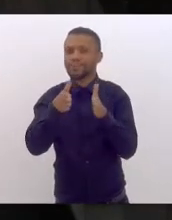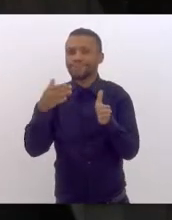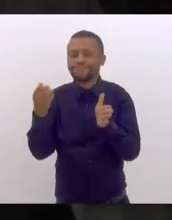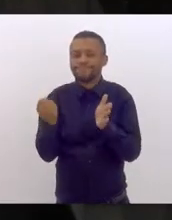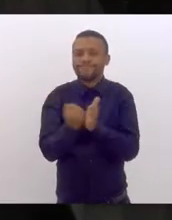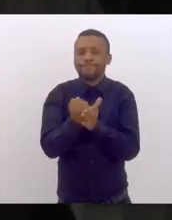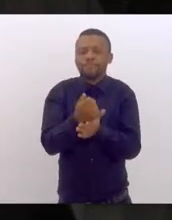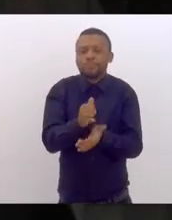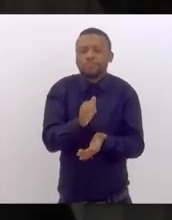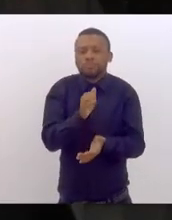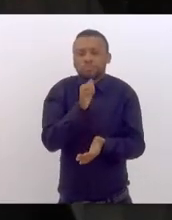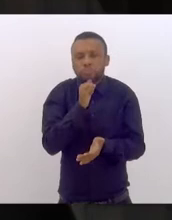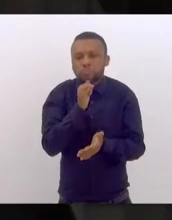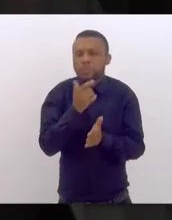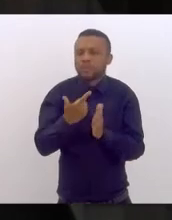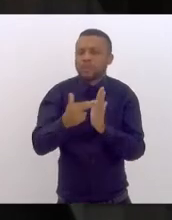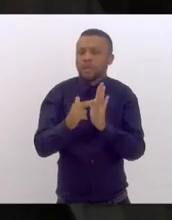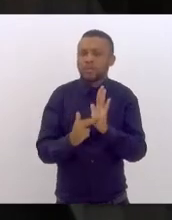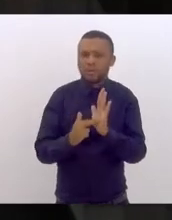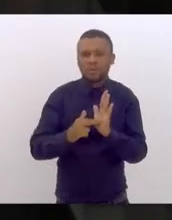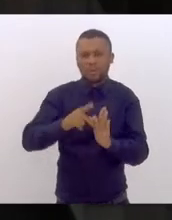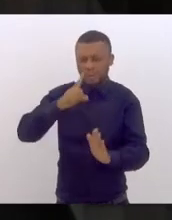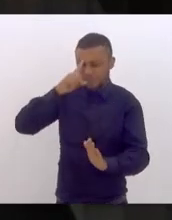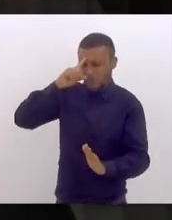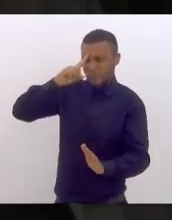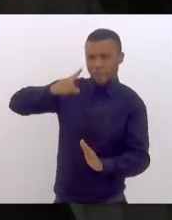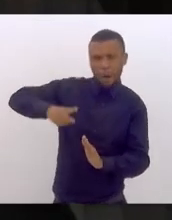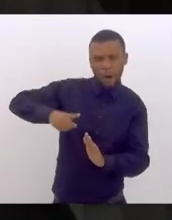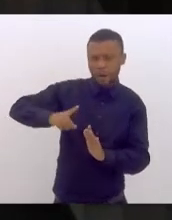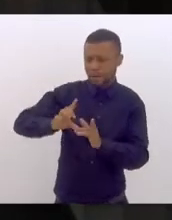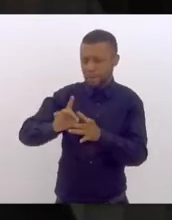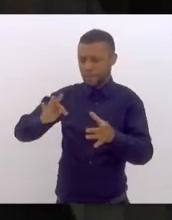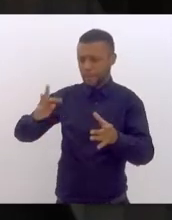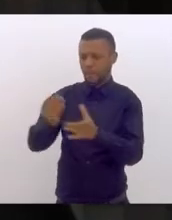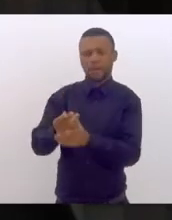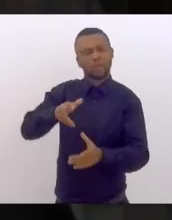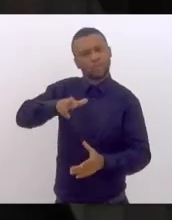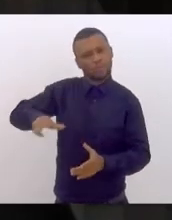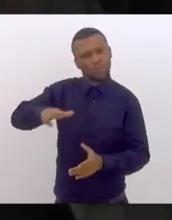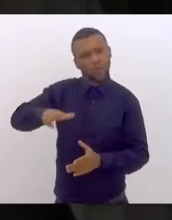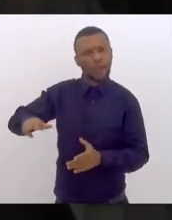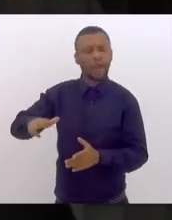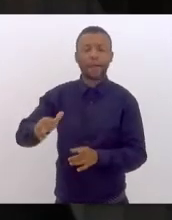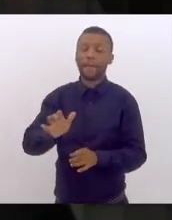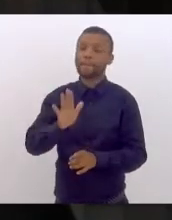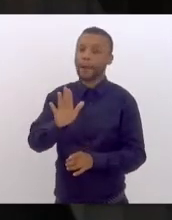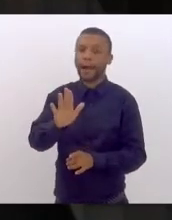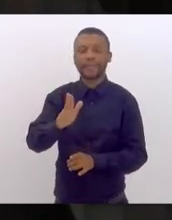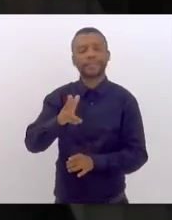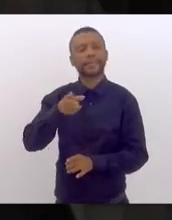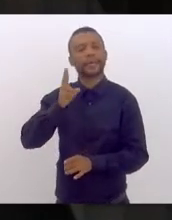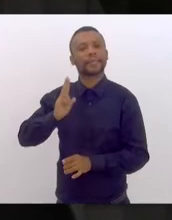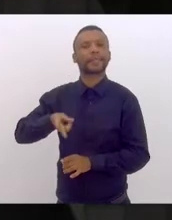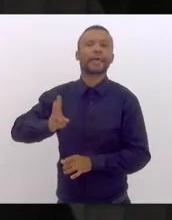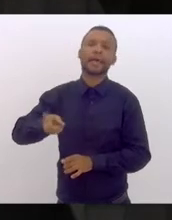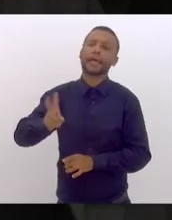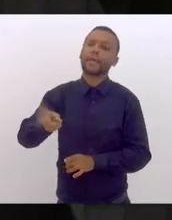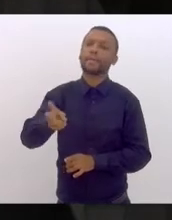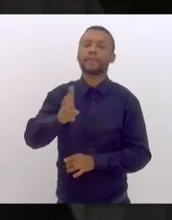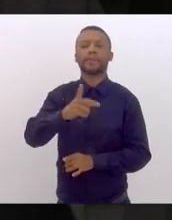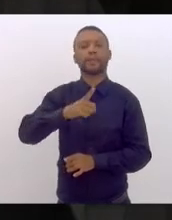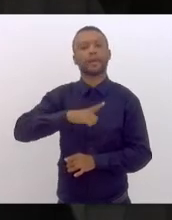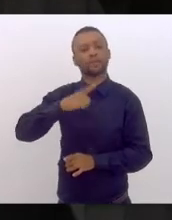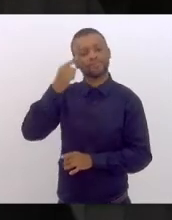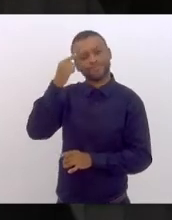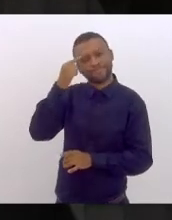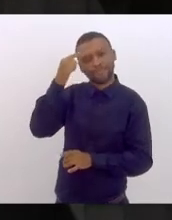é de regimes não Democráticos mães prevalecendo sempre o